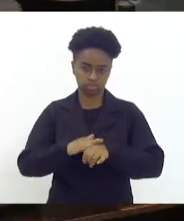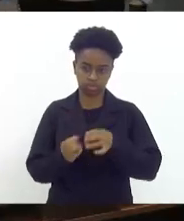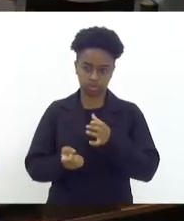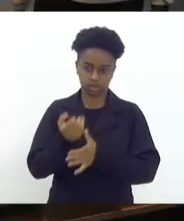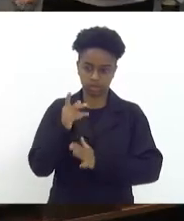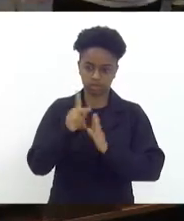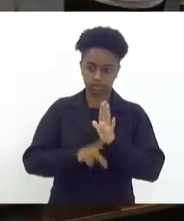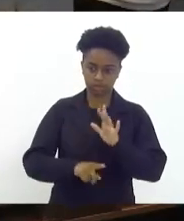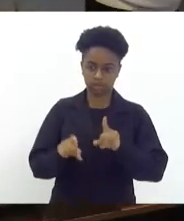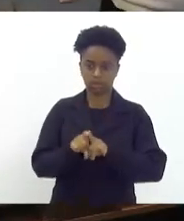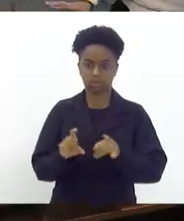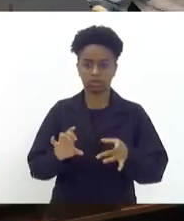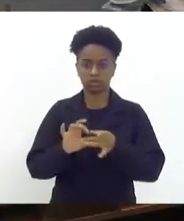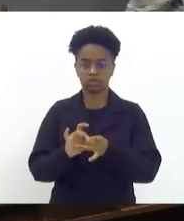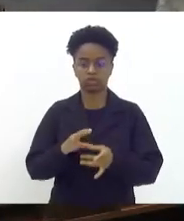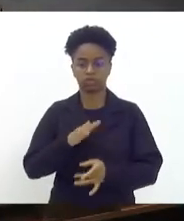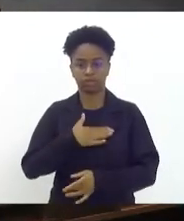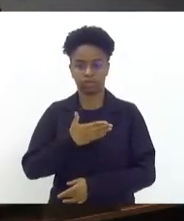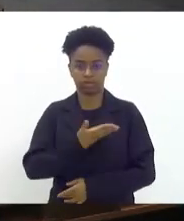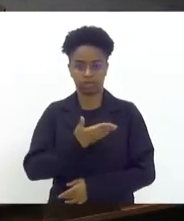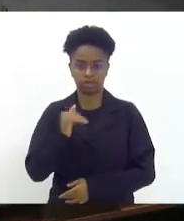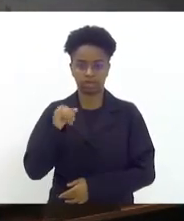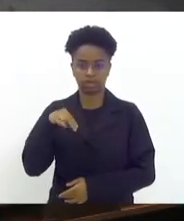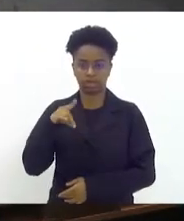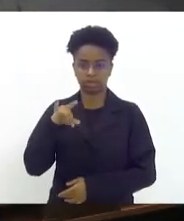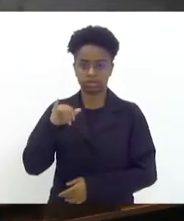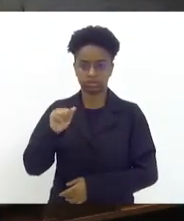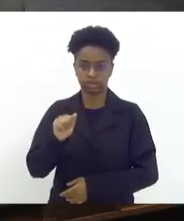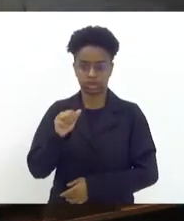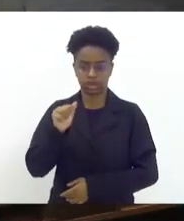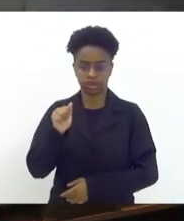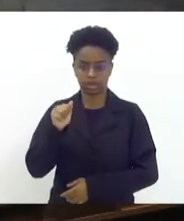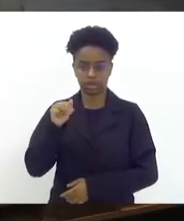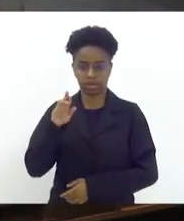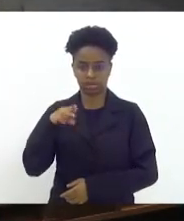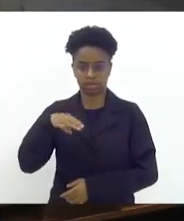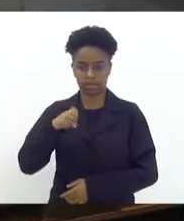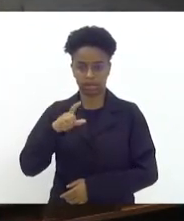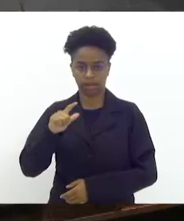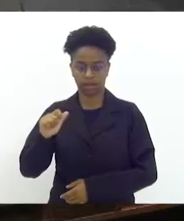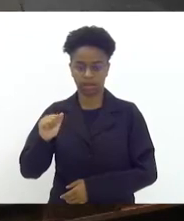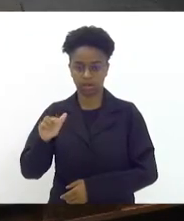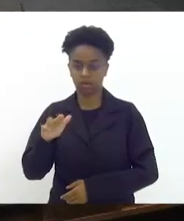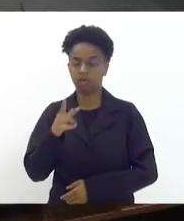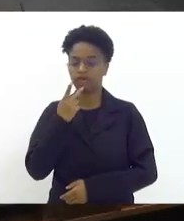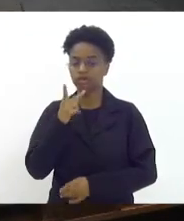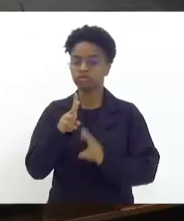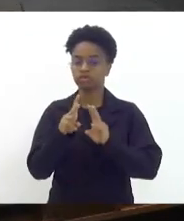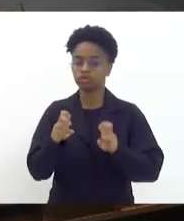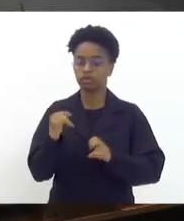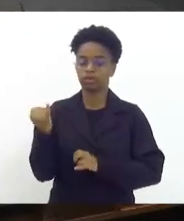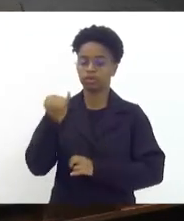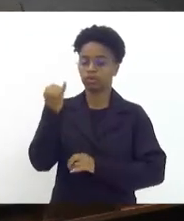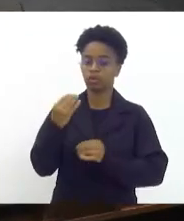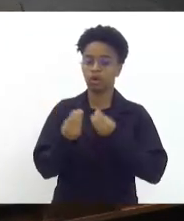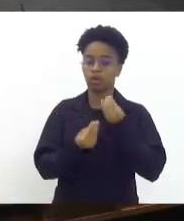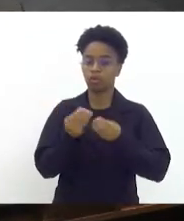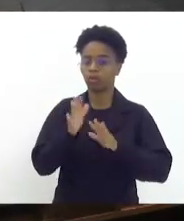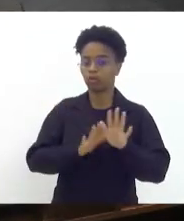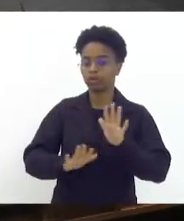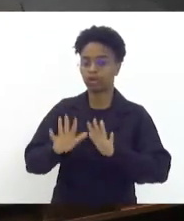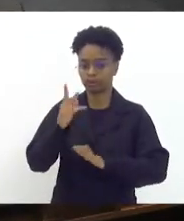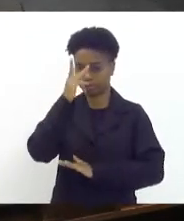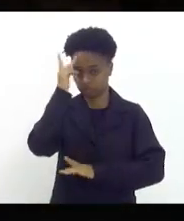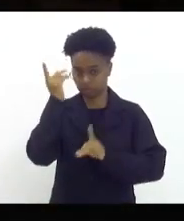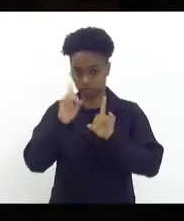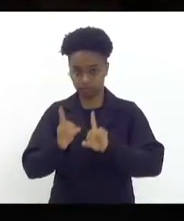também juntamente com a minha companheira de armelão apenas para dizer da importância nós temos que ter hoje com o cuidado com a pessoa